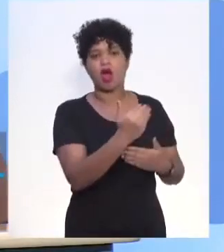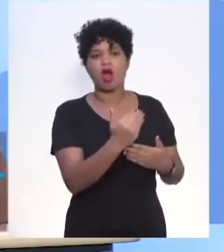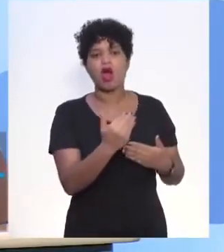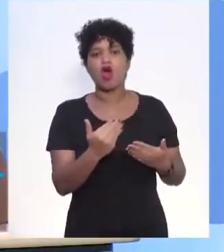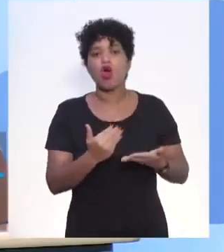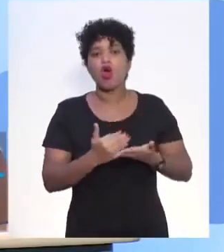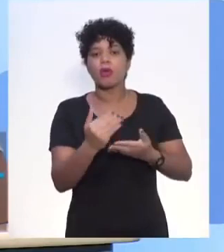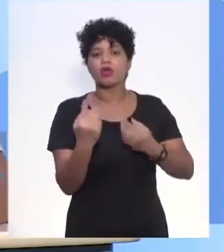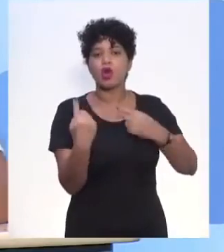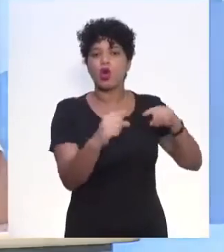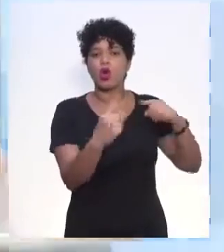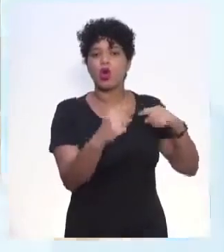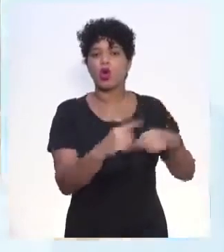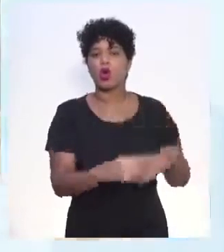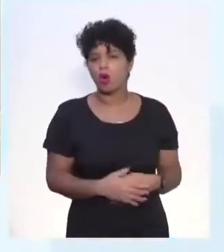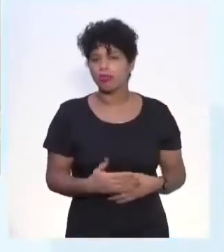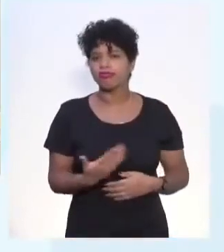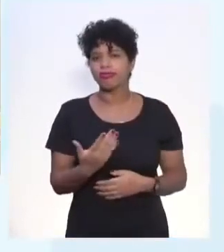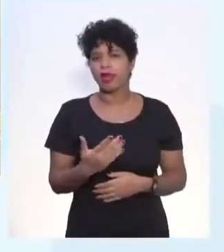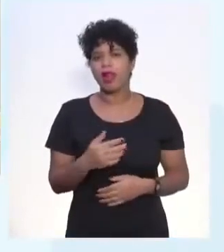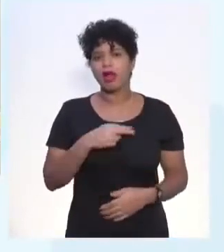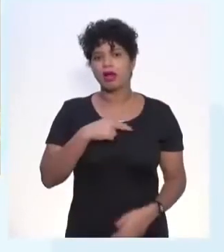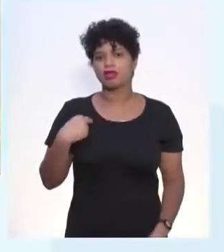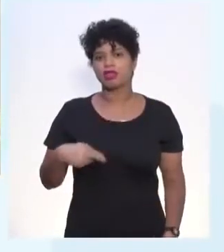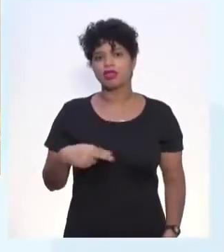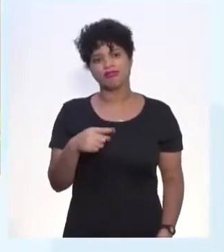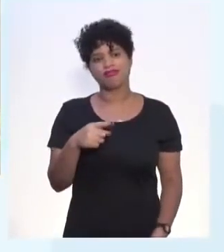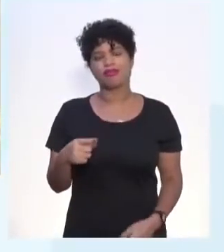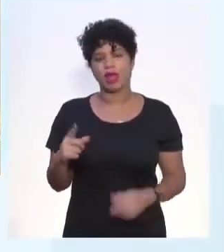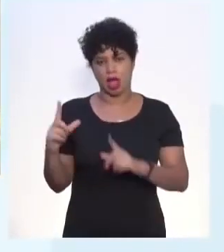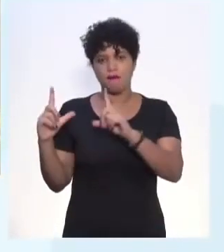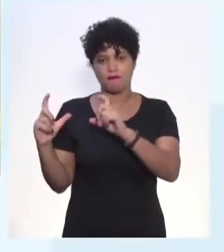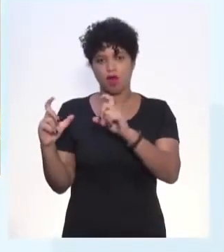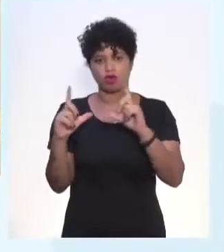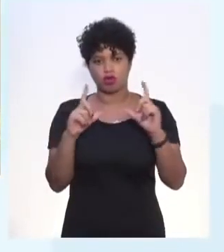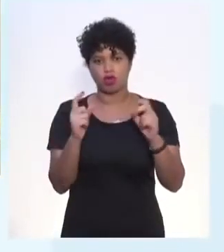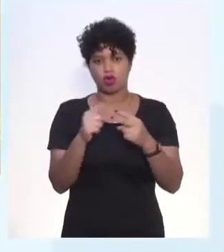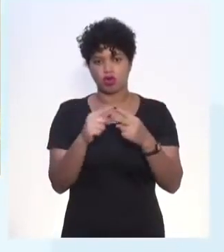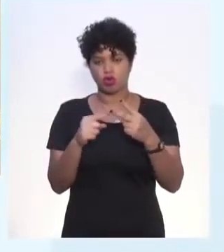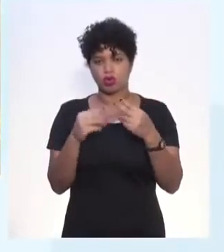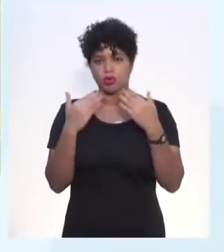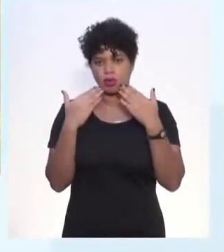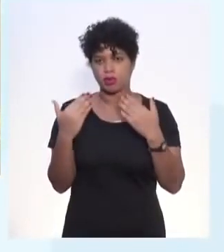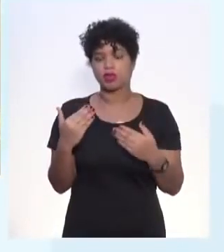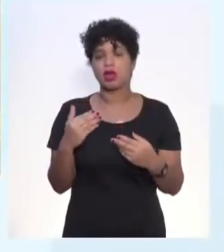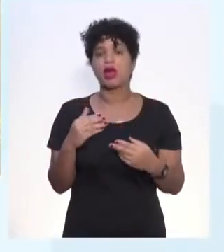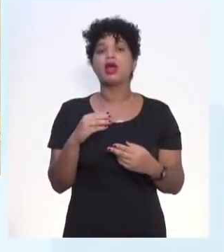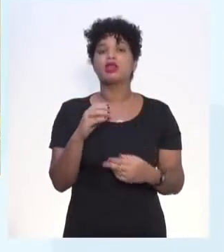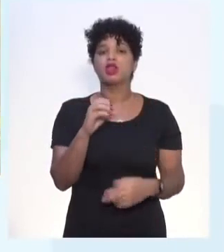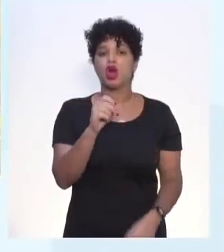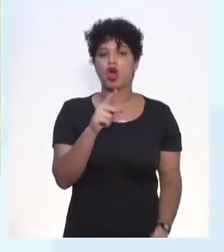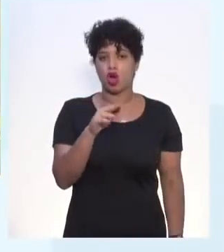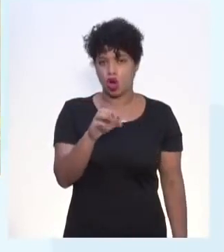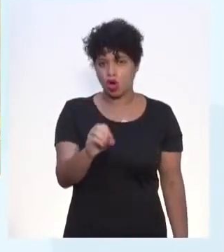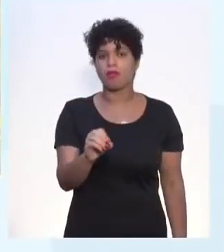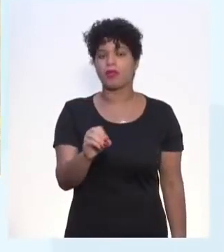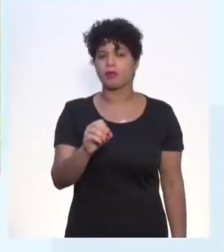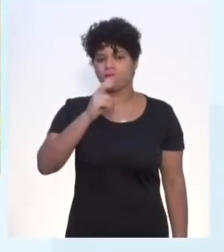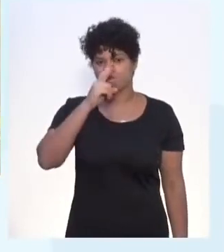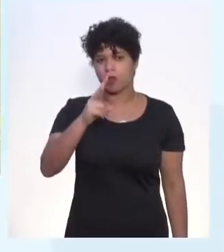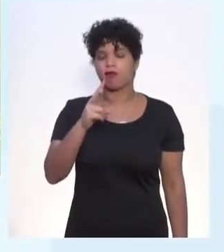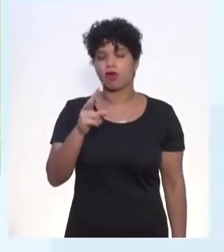imagens para vocês, né, terem aí um vislumbre do que foi, né, esses dois momentos, né, a guerra do ópio, muito contundente,